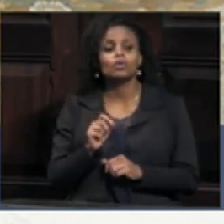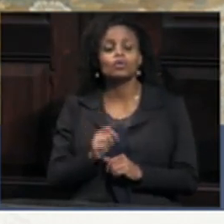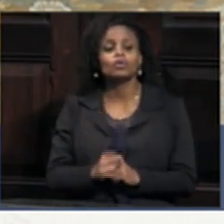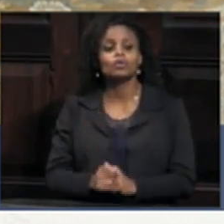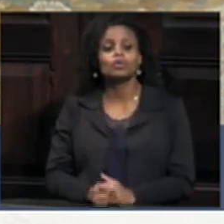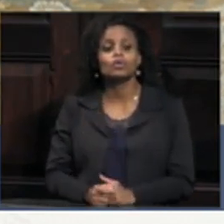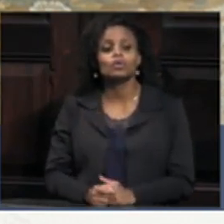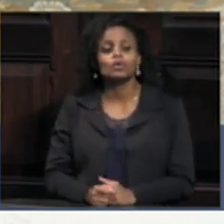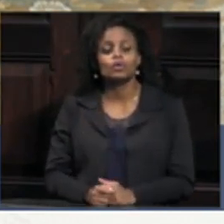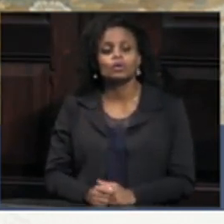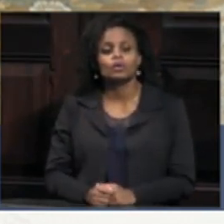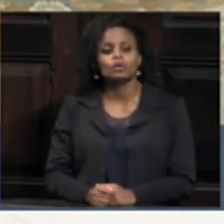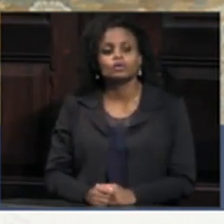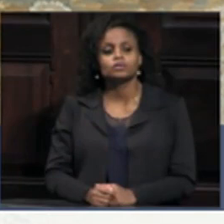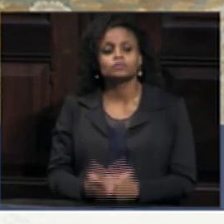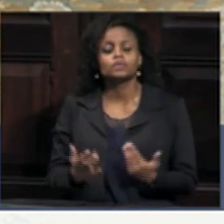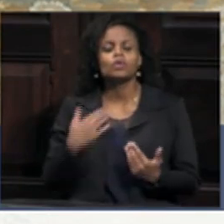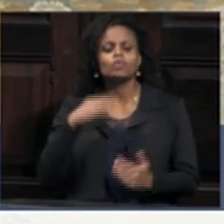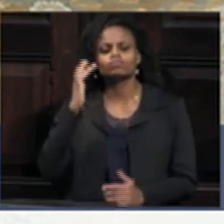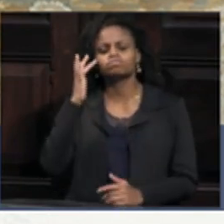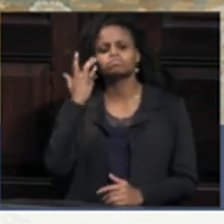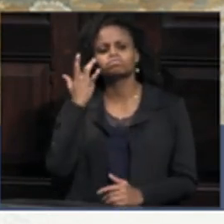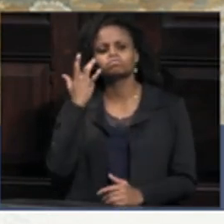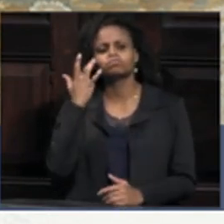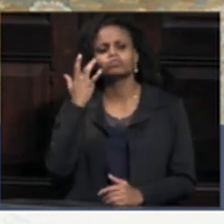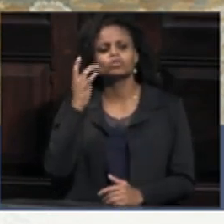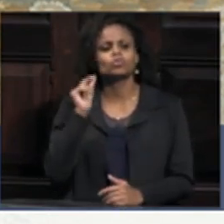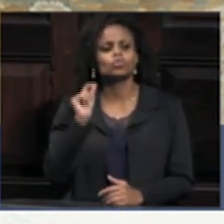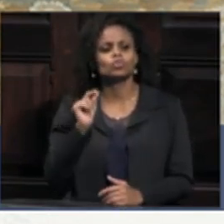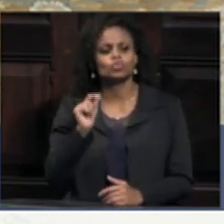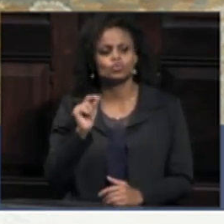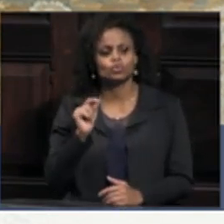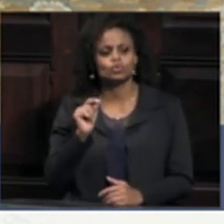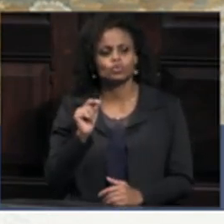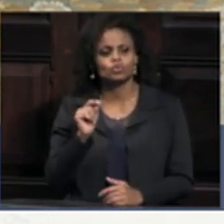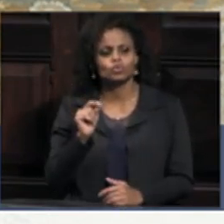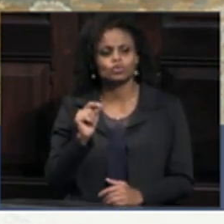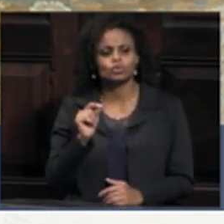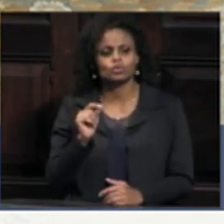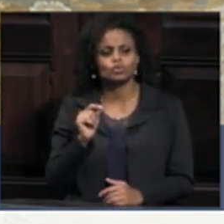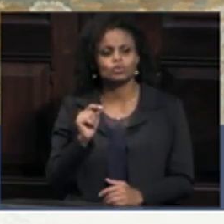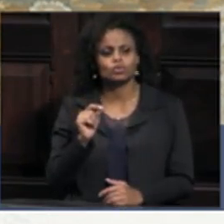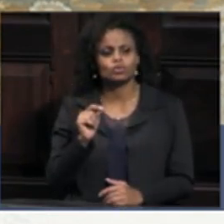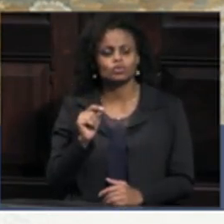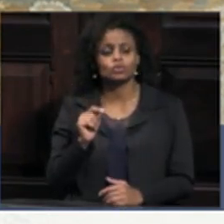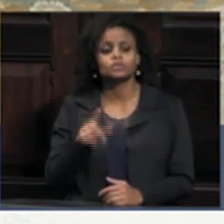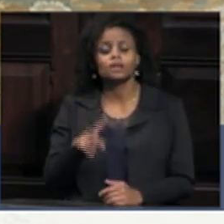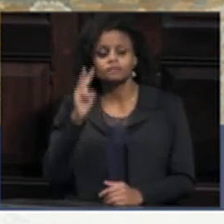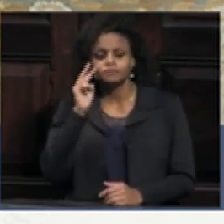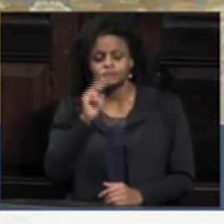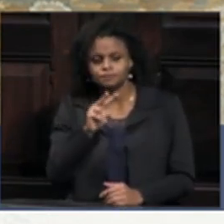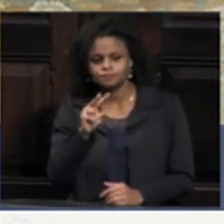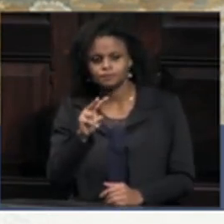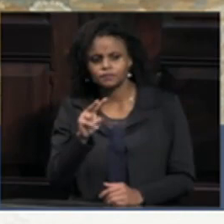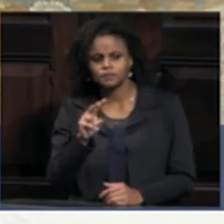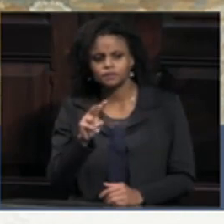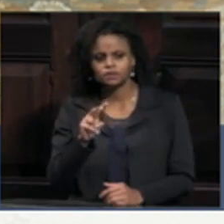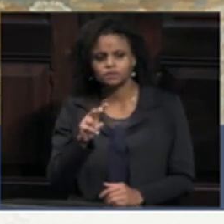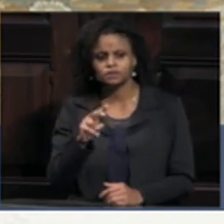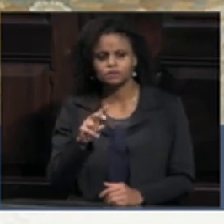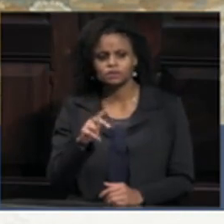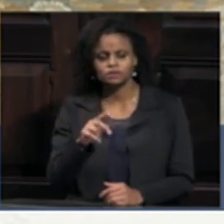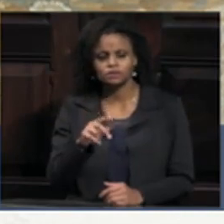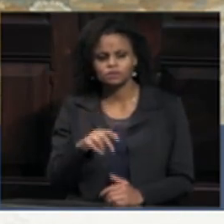eleição. Então, eu imagino que, em vista da ofensiva, em vista do resultado